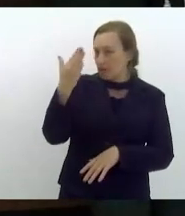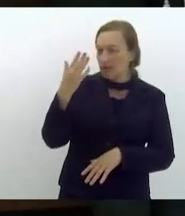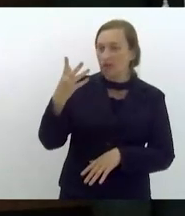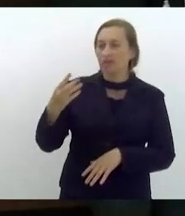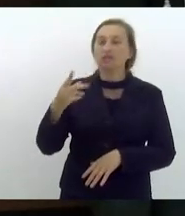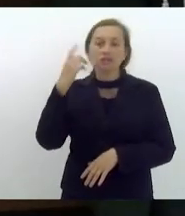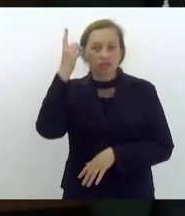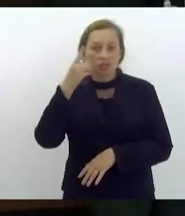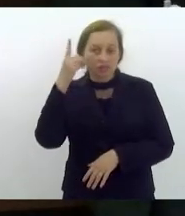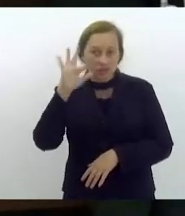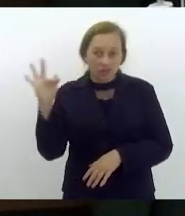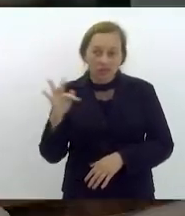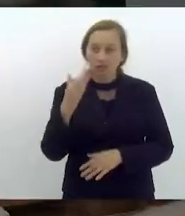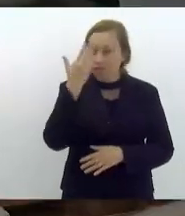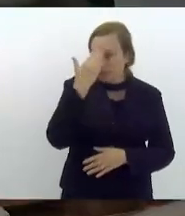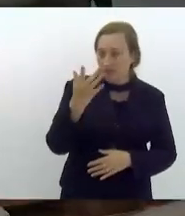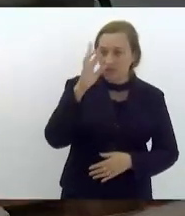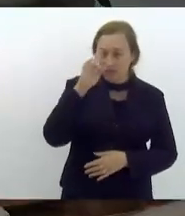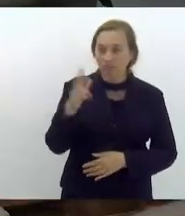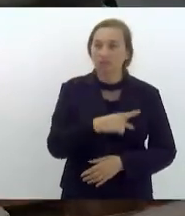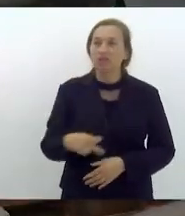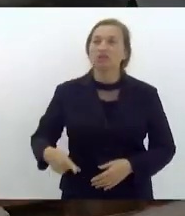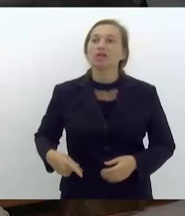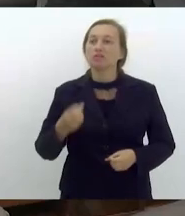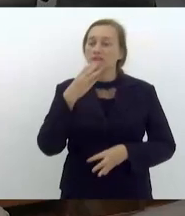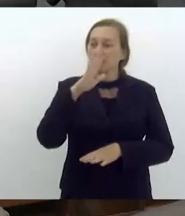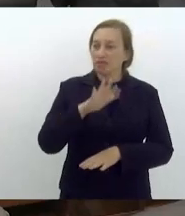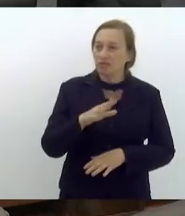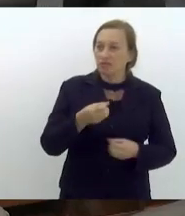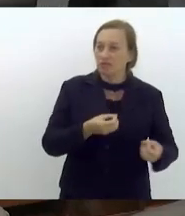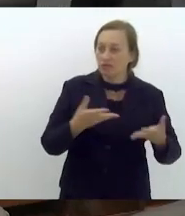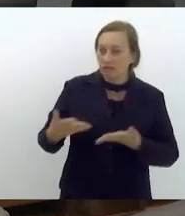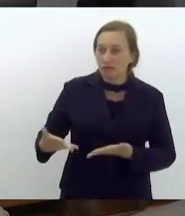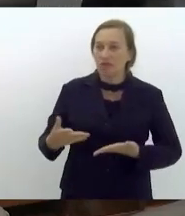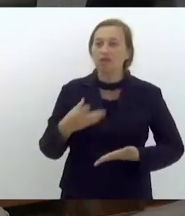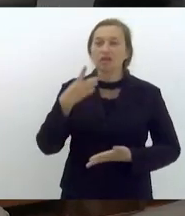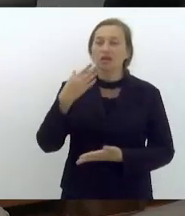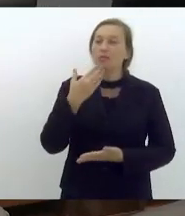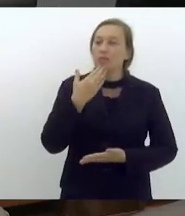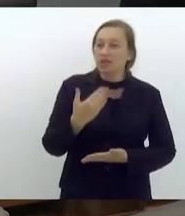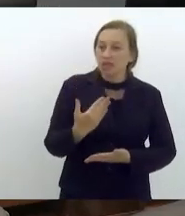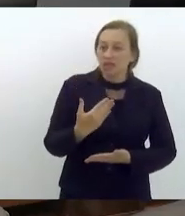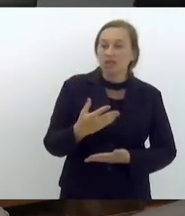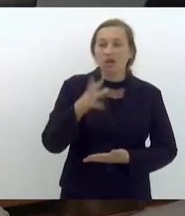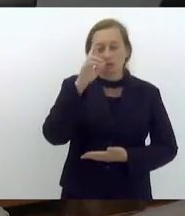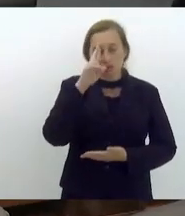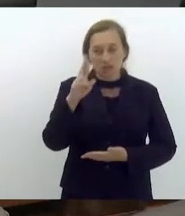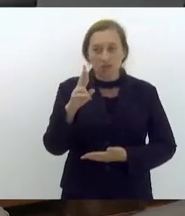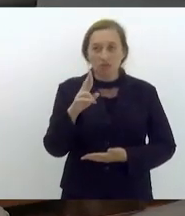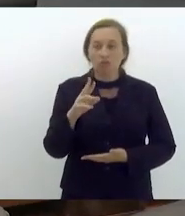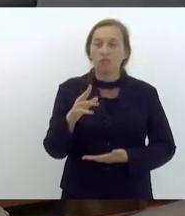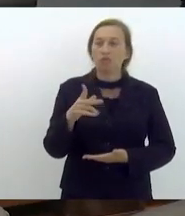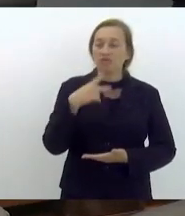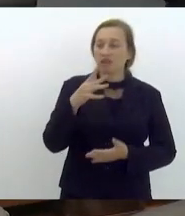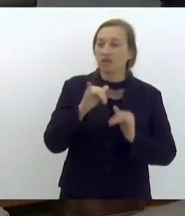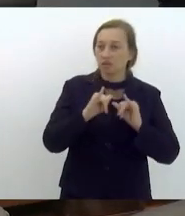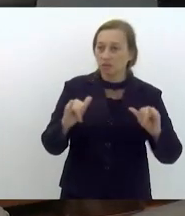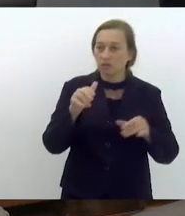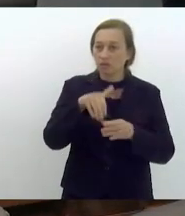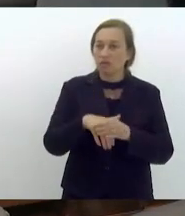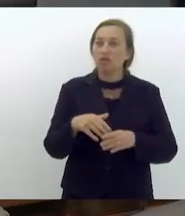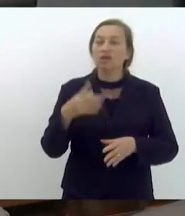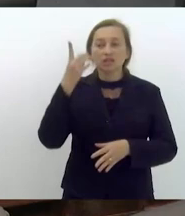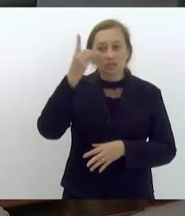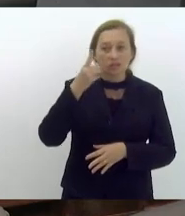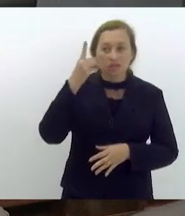Tá feito aqui meu registro Obrigado Presidente seja muito bem-vindo Deputado Márcio Gualberto eu sou declara voto é deputado Lucinha